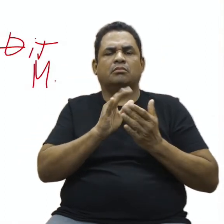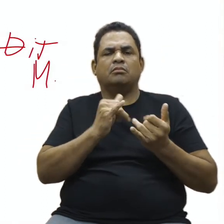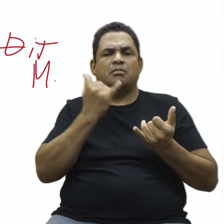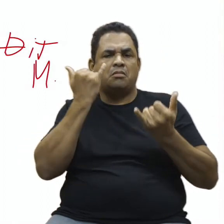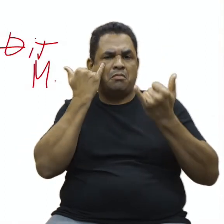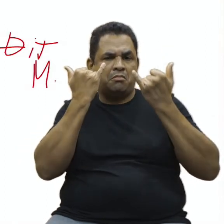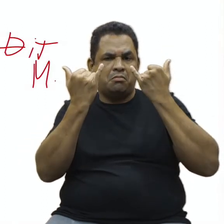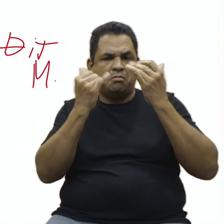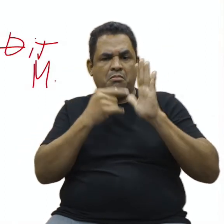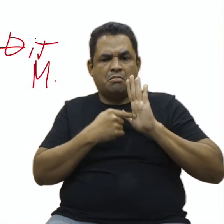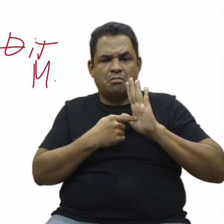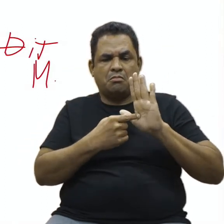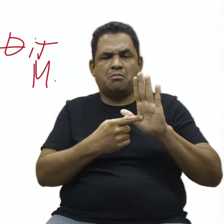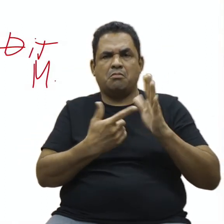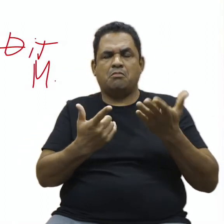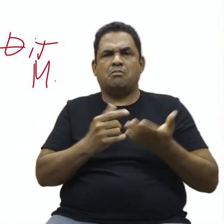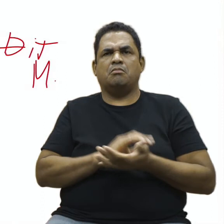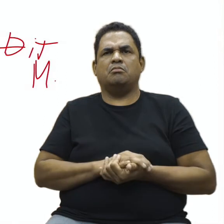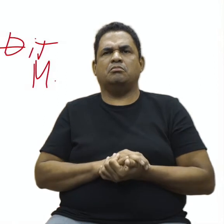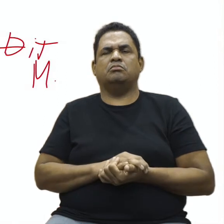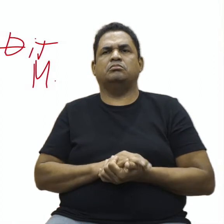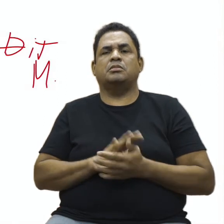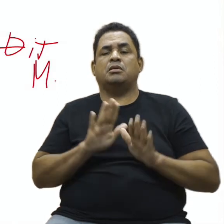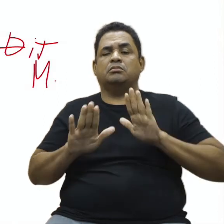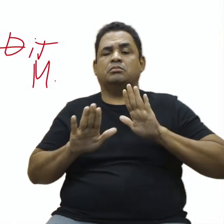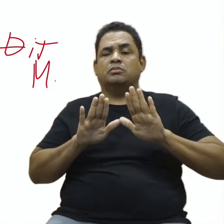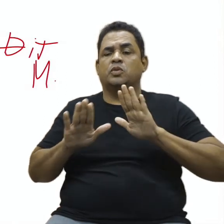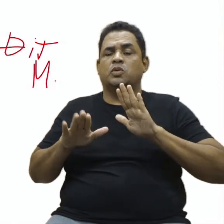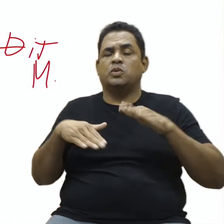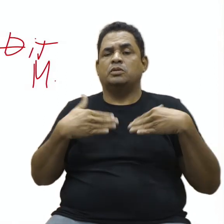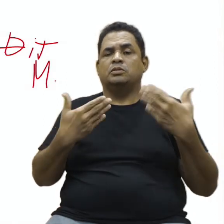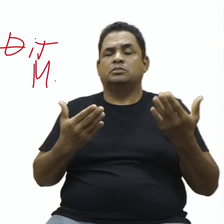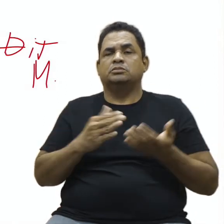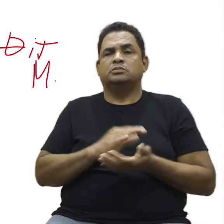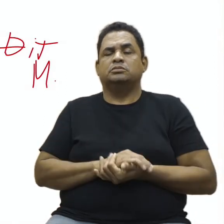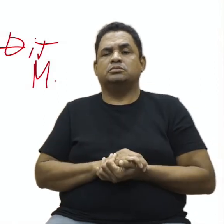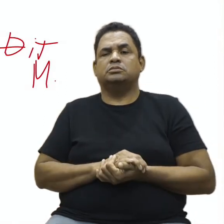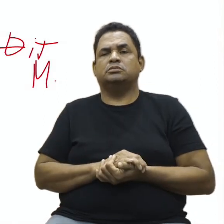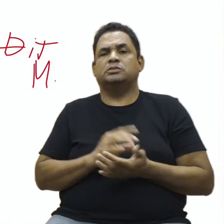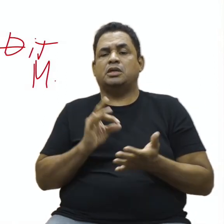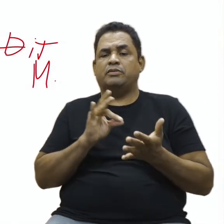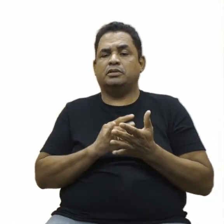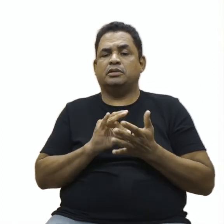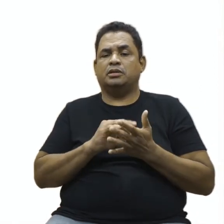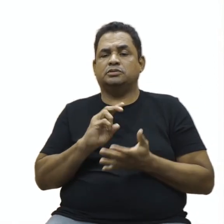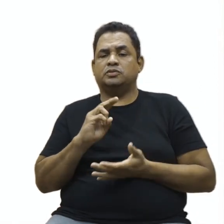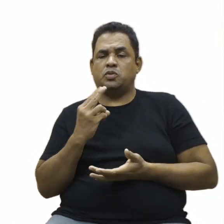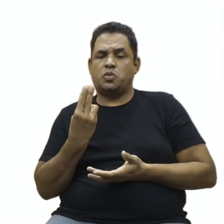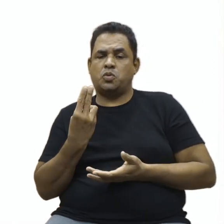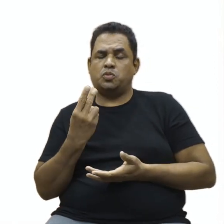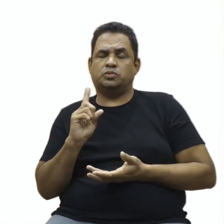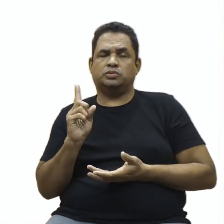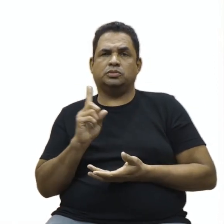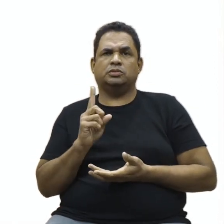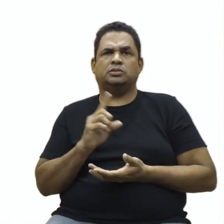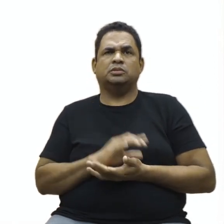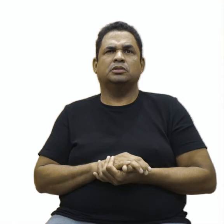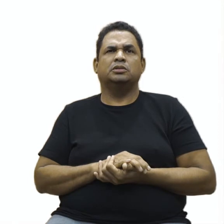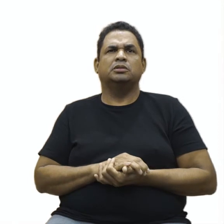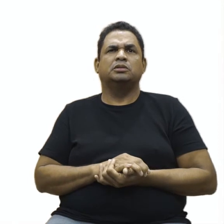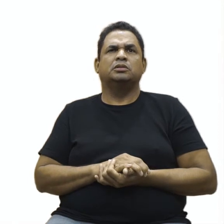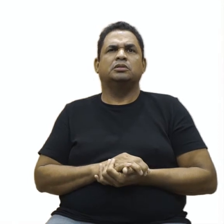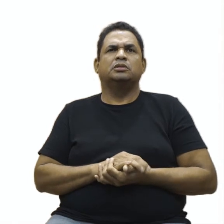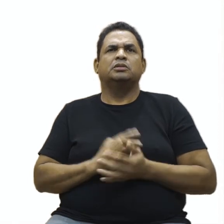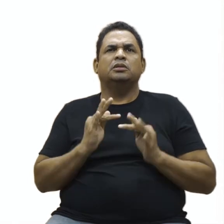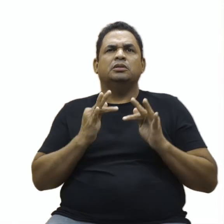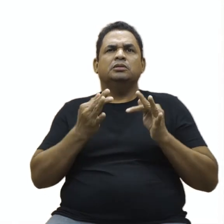noticia, né? Tem que ter cuidado com isso, que essas informações são verdadeiras ou não, tá certo? Bom, vamos para a última pergunta